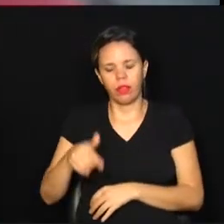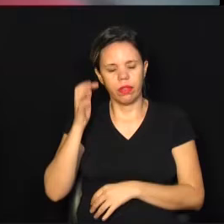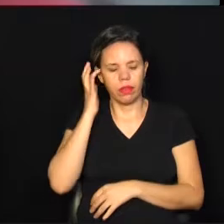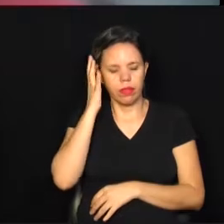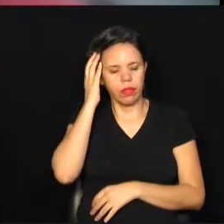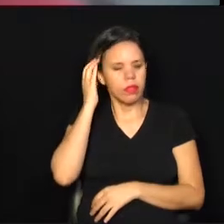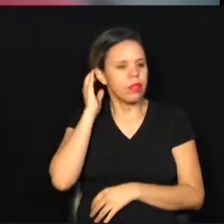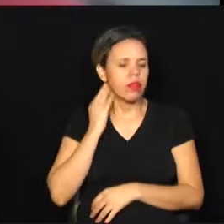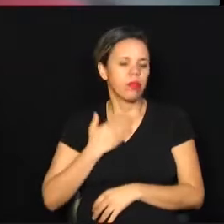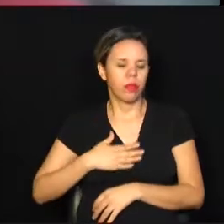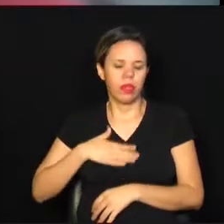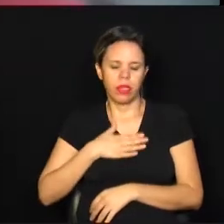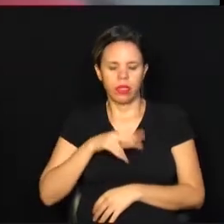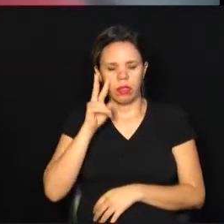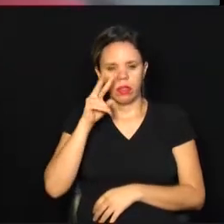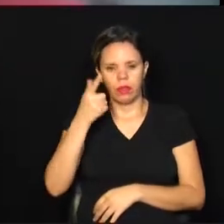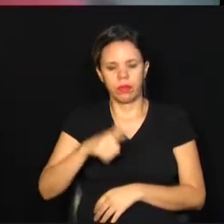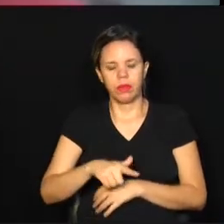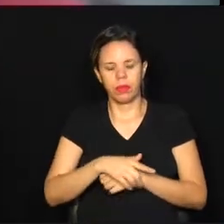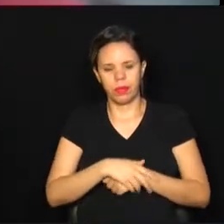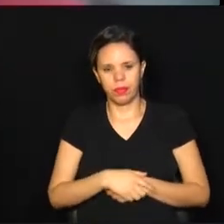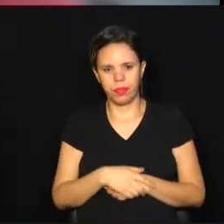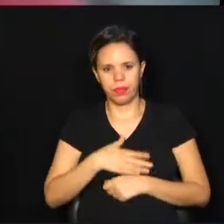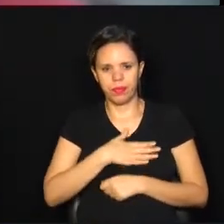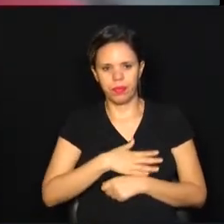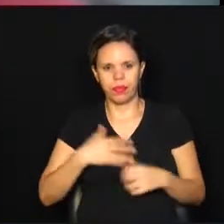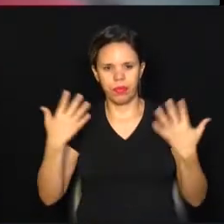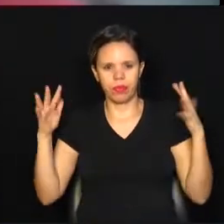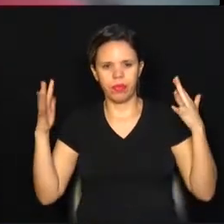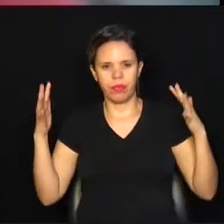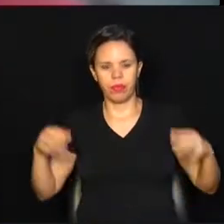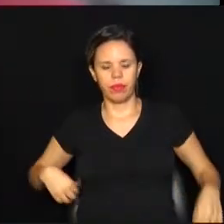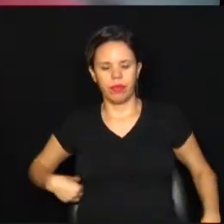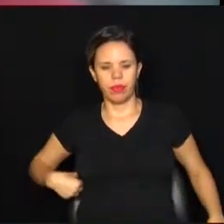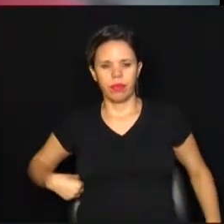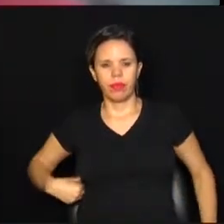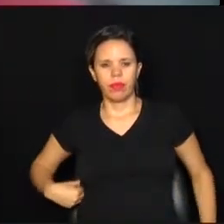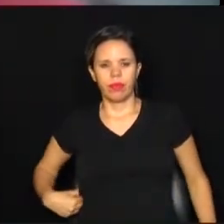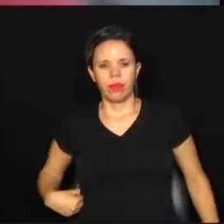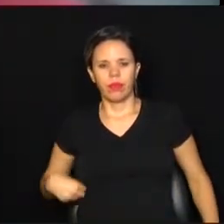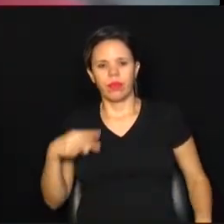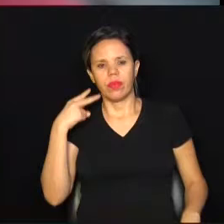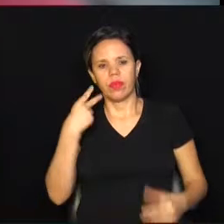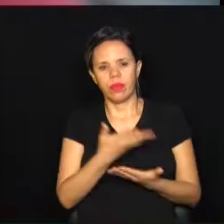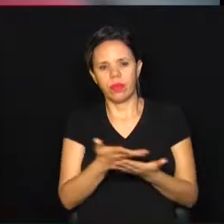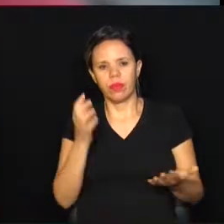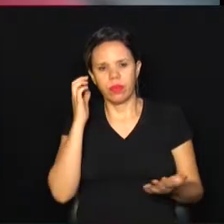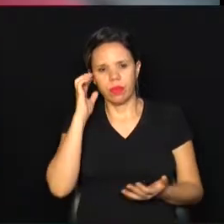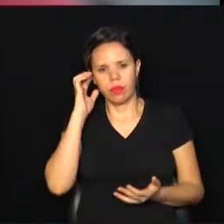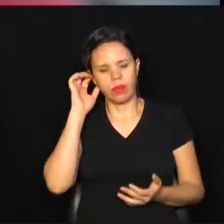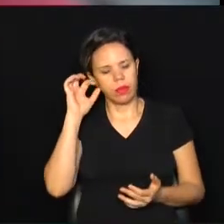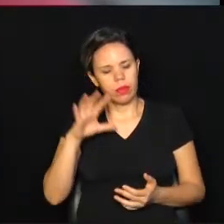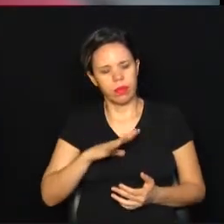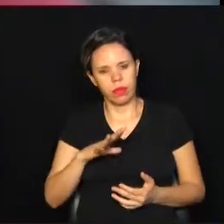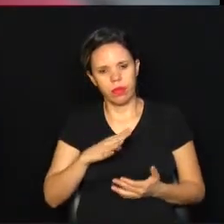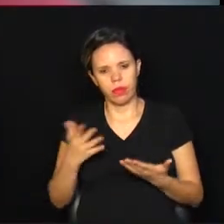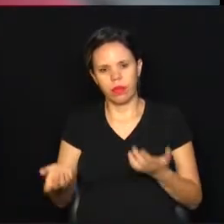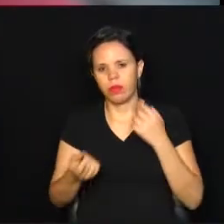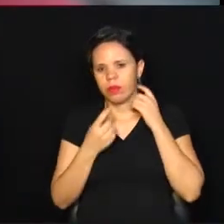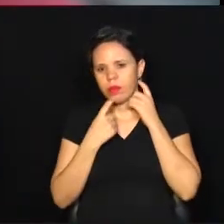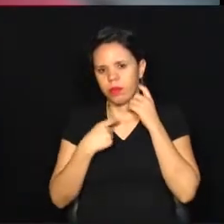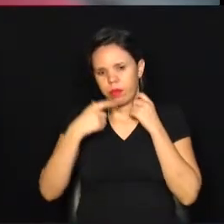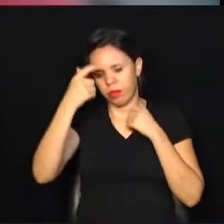Carolina, é um prazer revê-la. E aí, gostaria de parabenizar muito aos vereadores da nossa cidade, né? Eu,